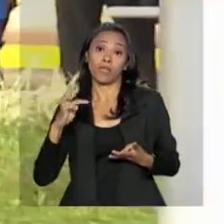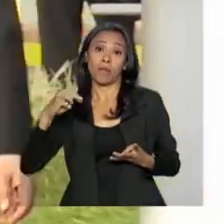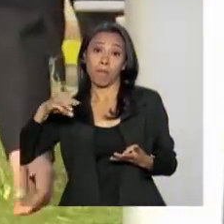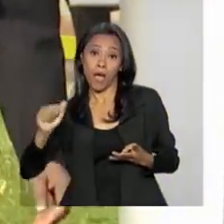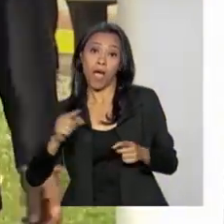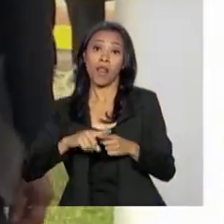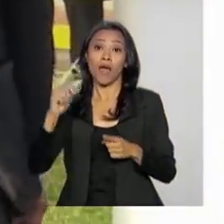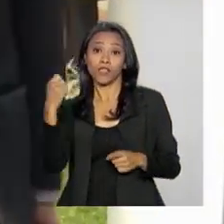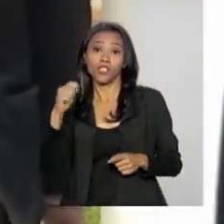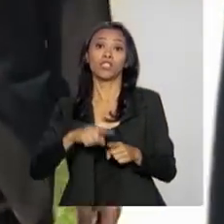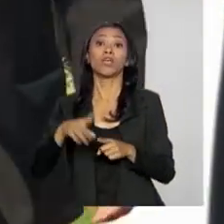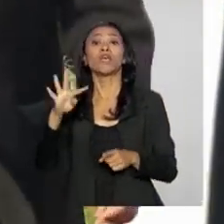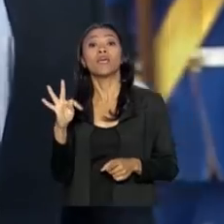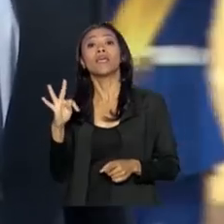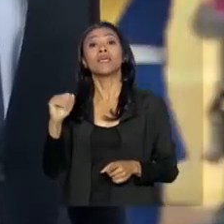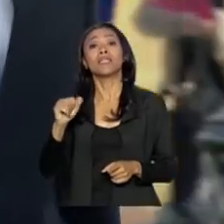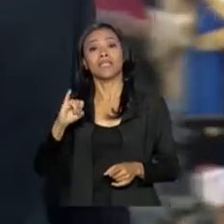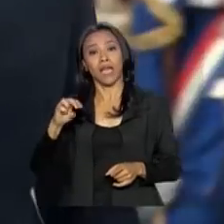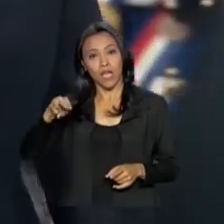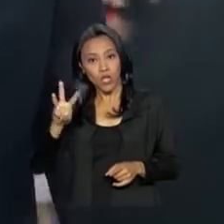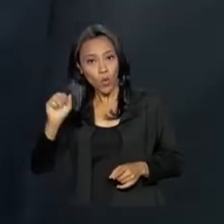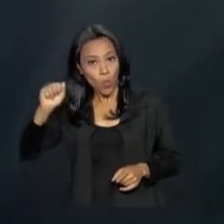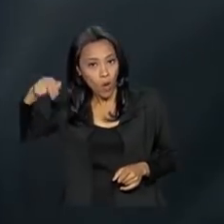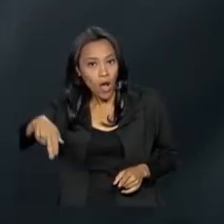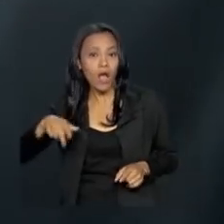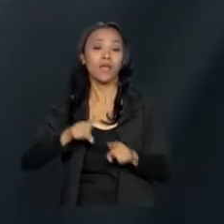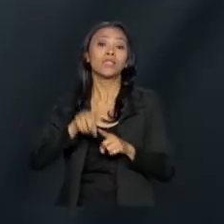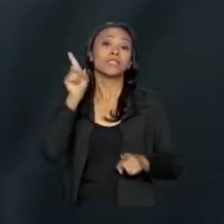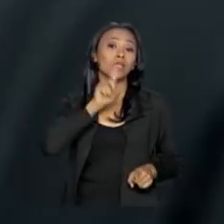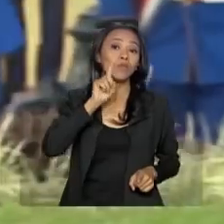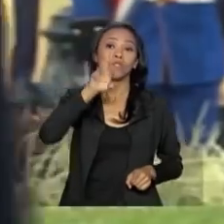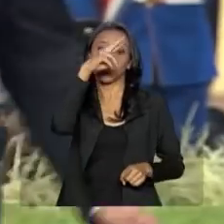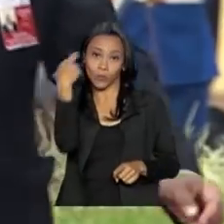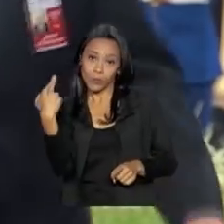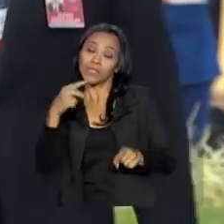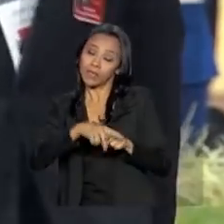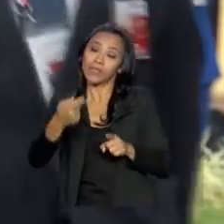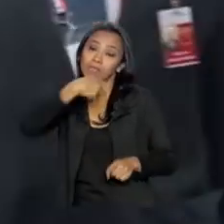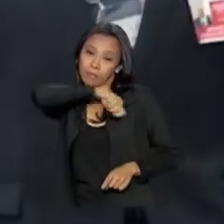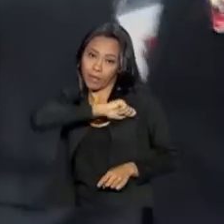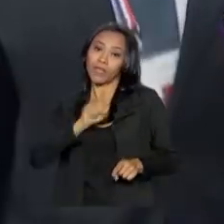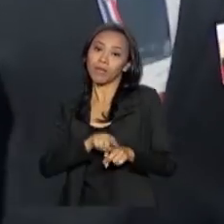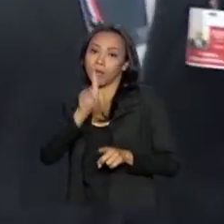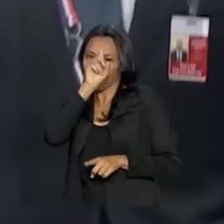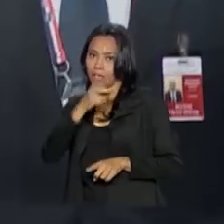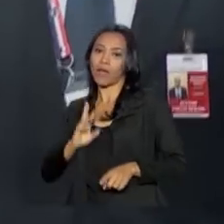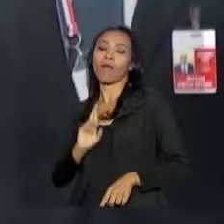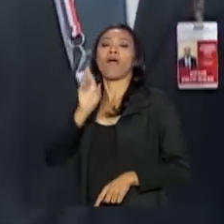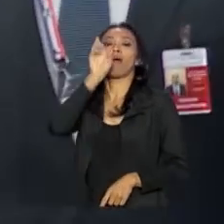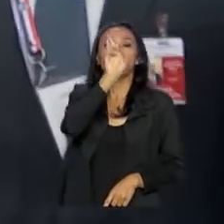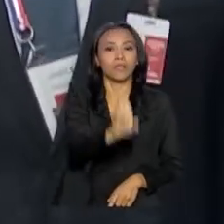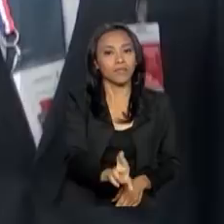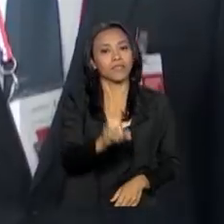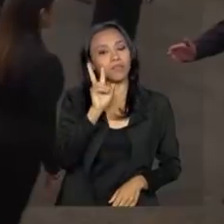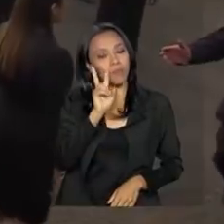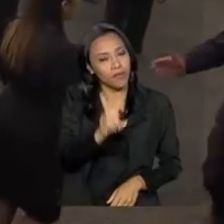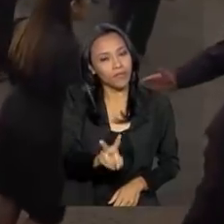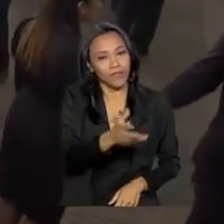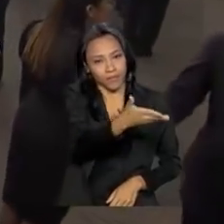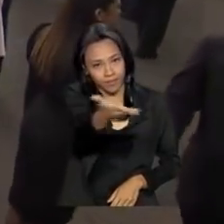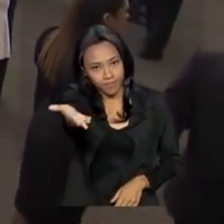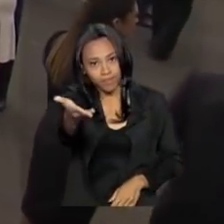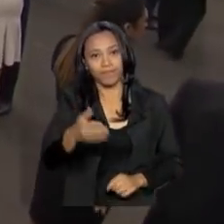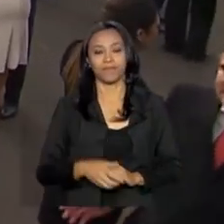Argentina e Taiwan Estados Unidos Rússia e Espanha também mandaram representantes para acompanharem a posse